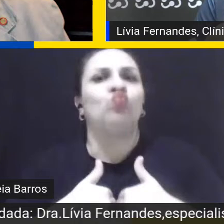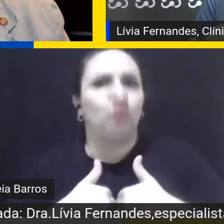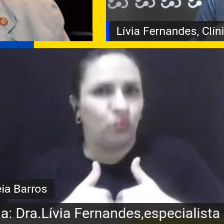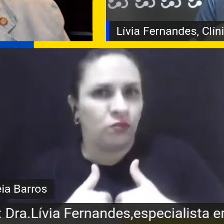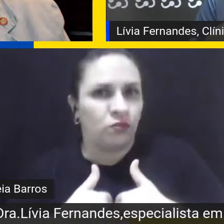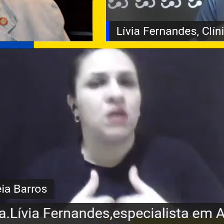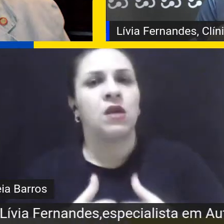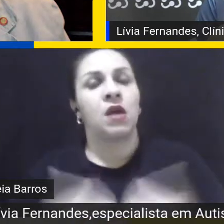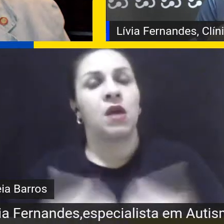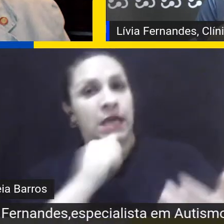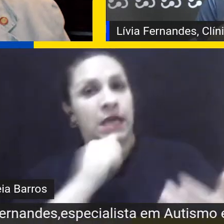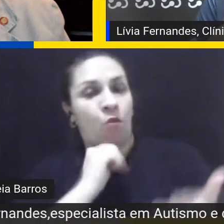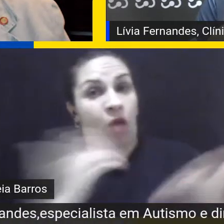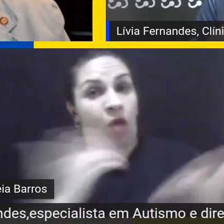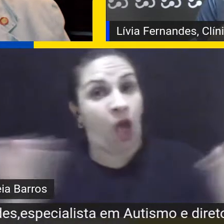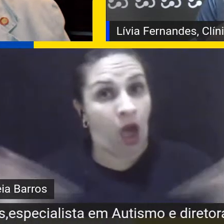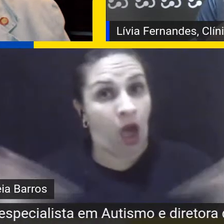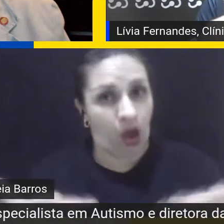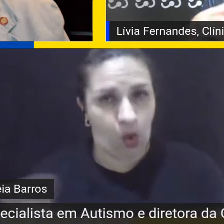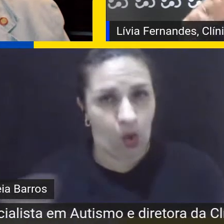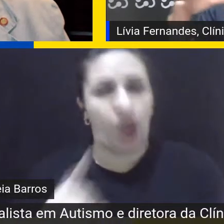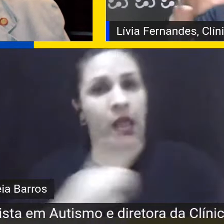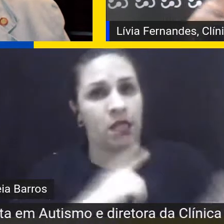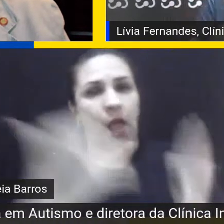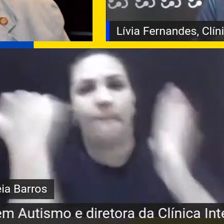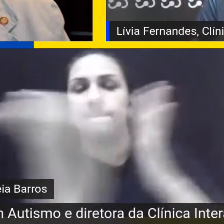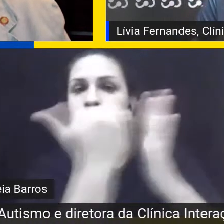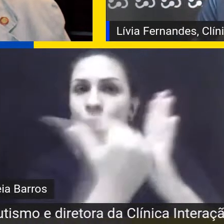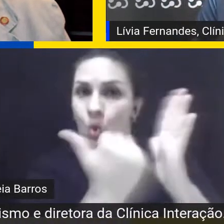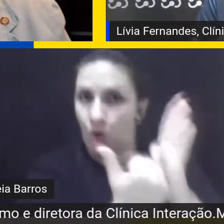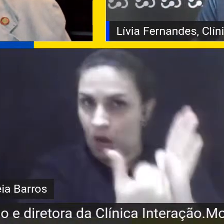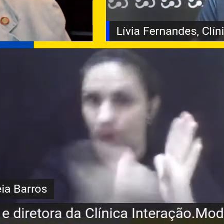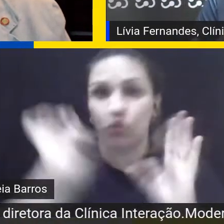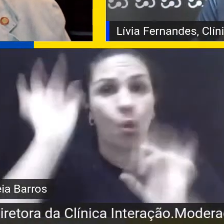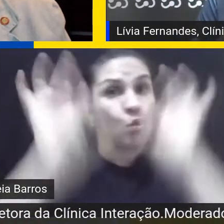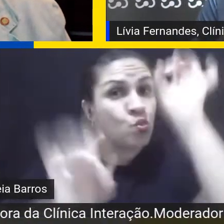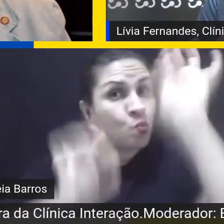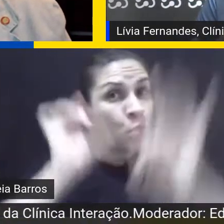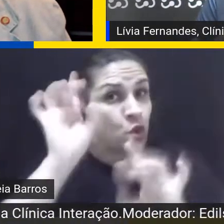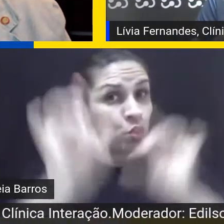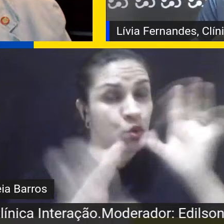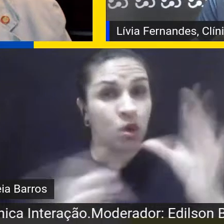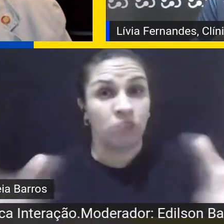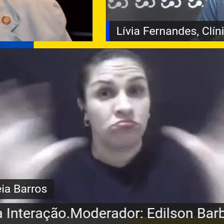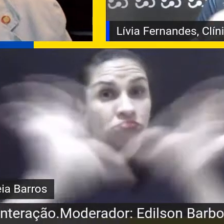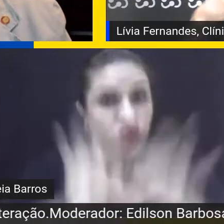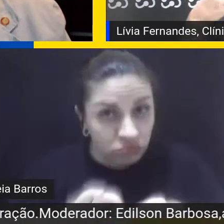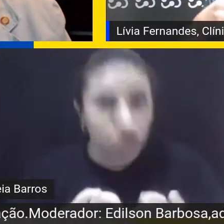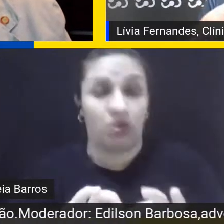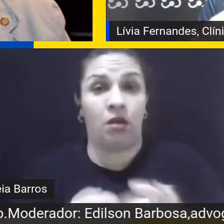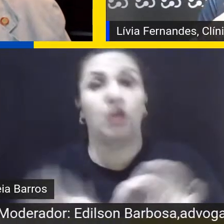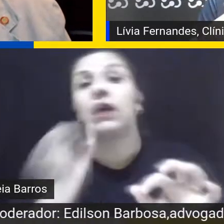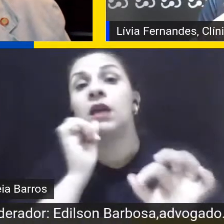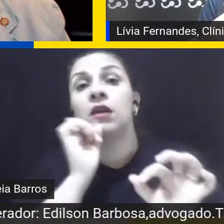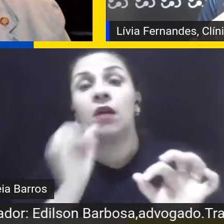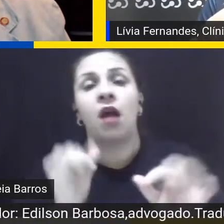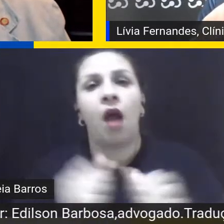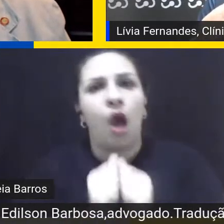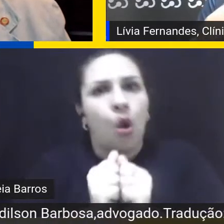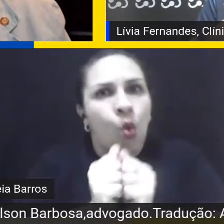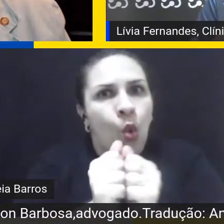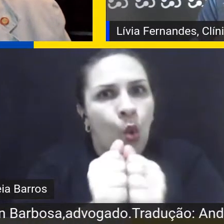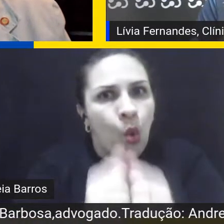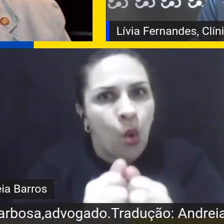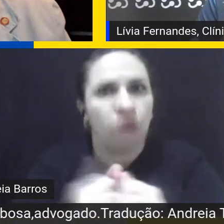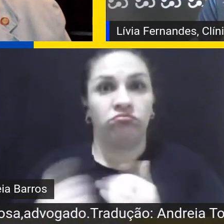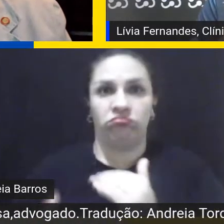temos programas exclusivos que a Interação tem, programas de acompanhamento e